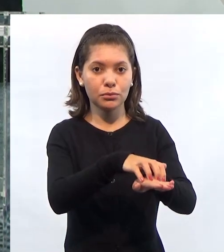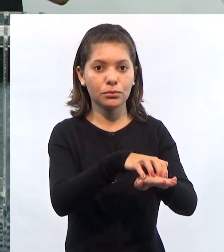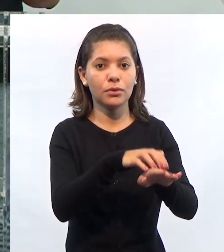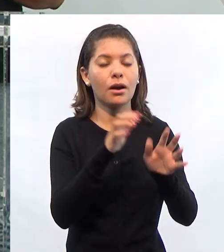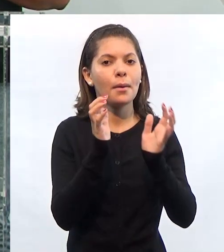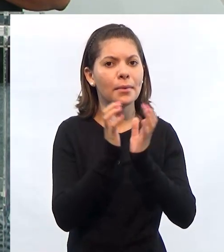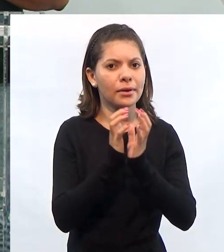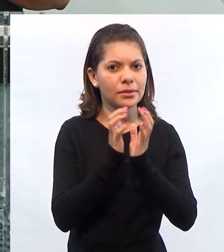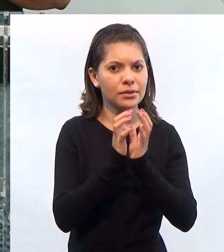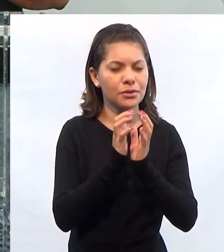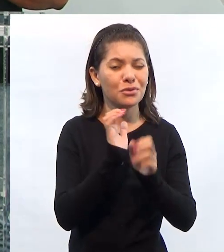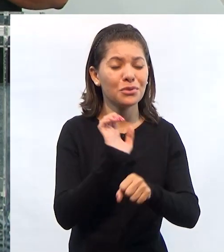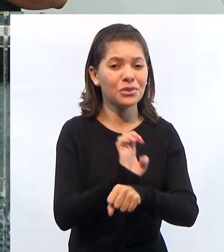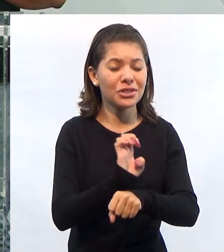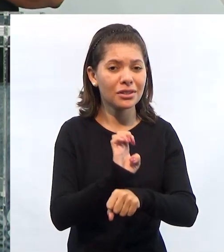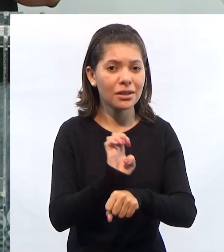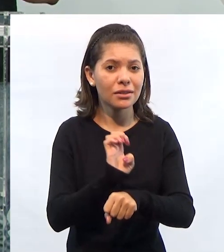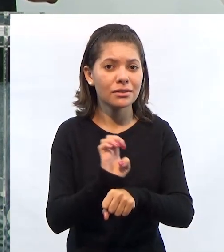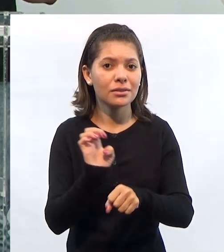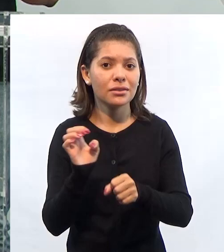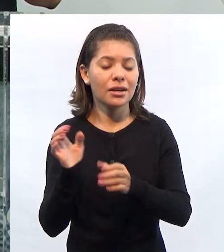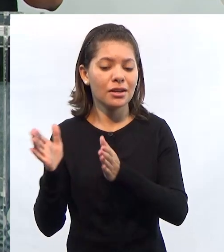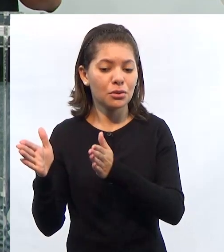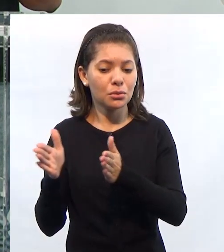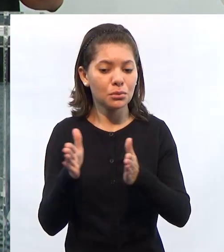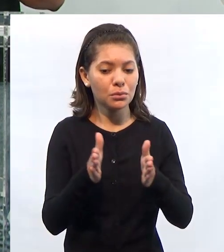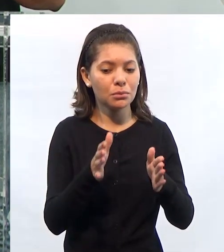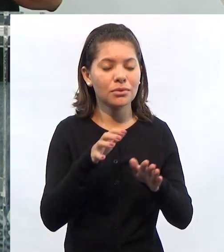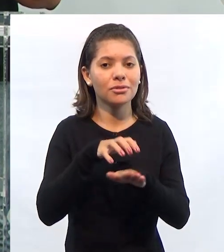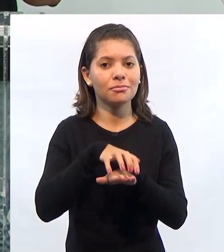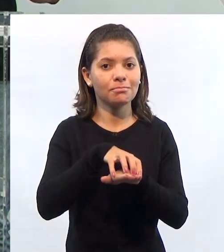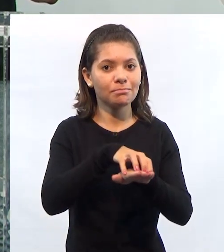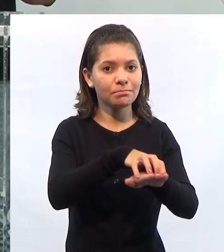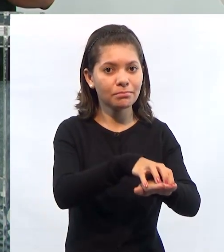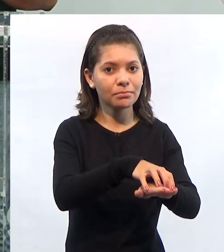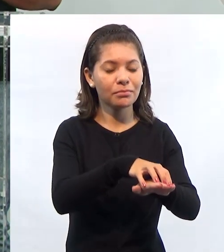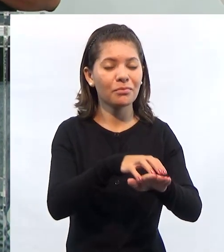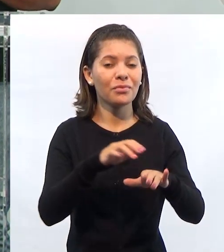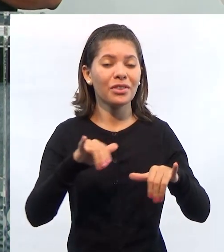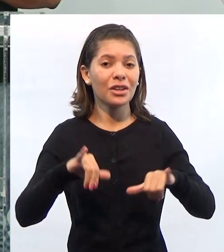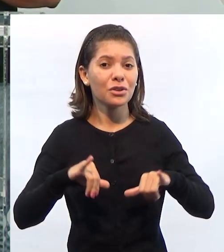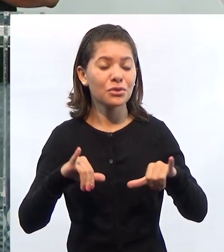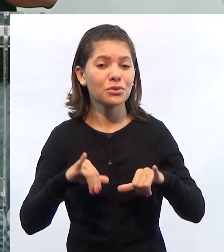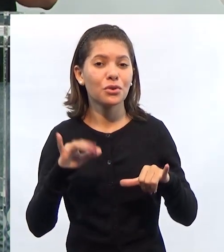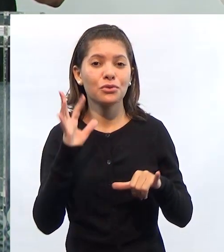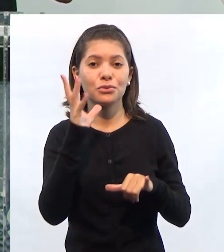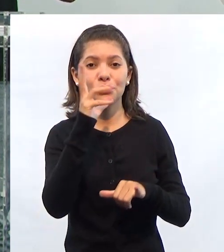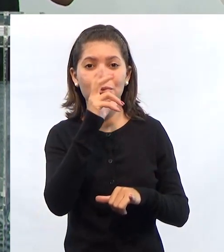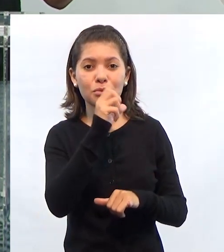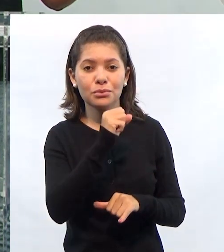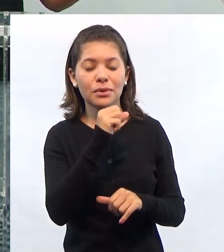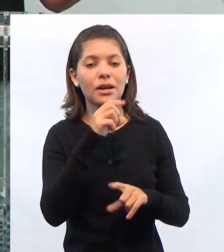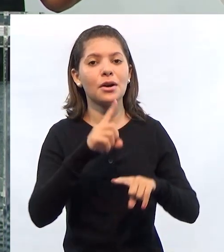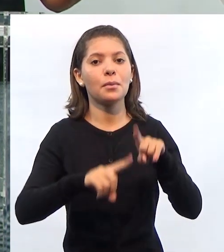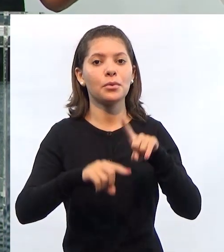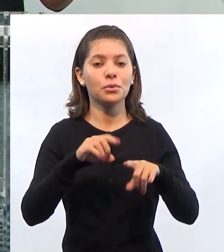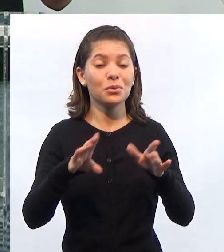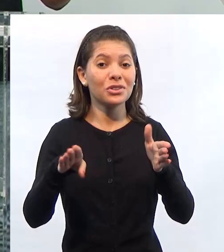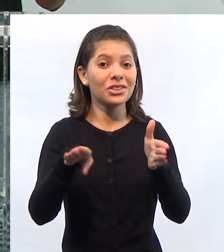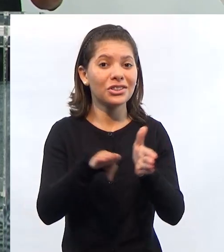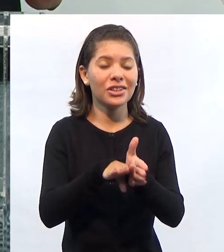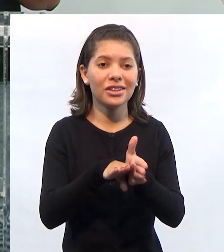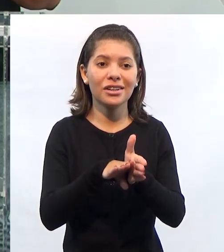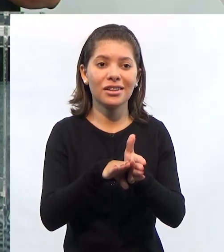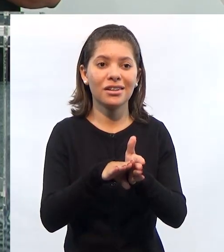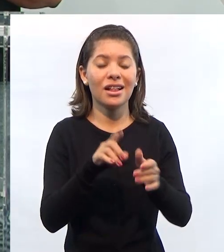para Recife, e aí durante a parte de transporte, o transporte sofre algum atraso, esse produto pode